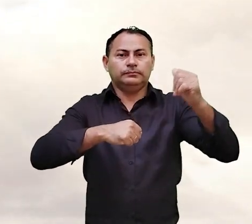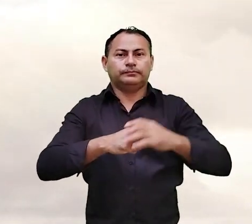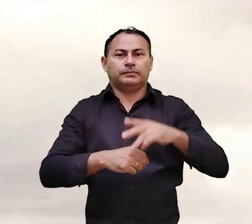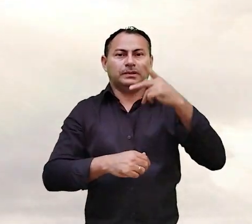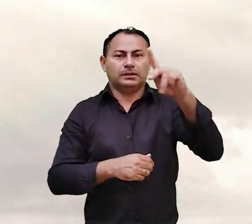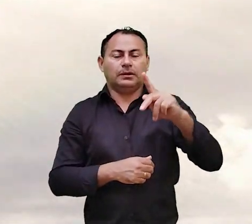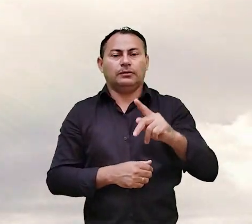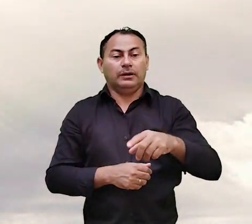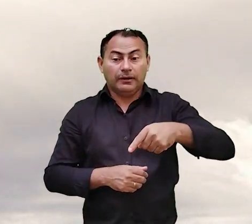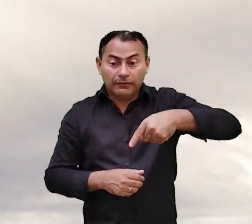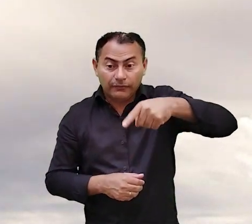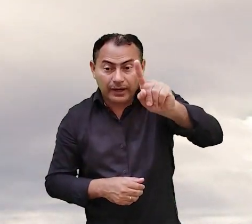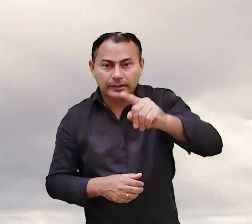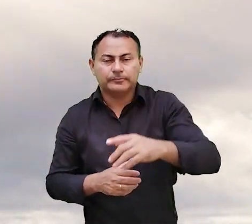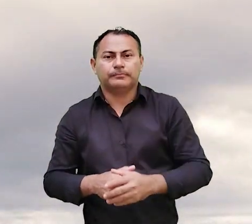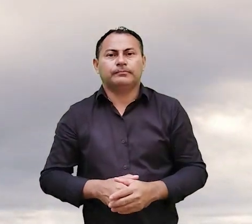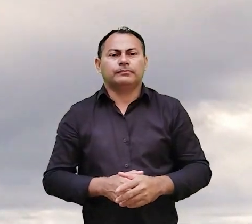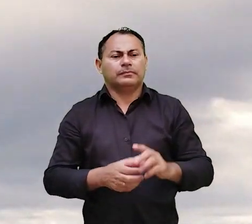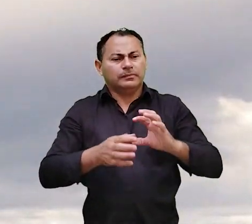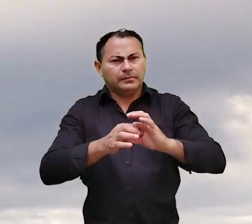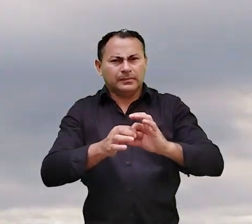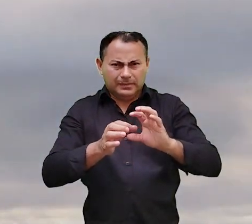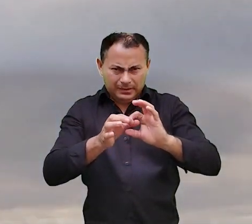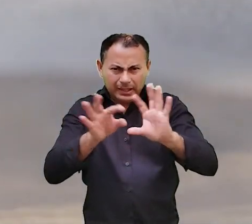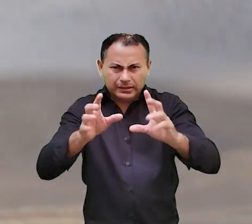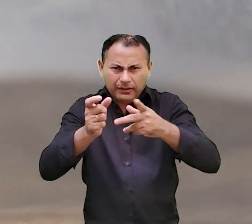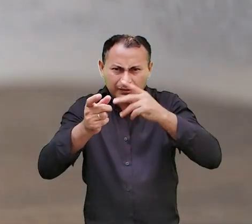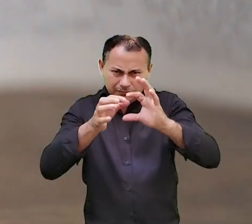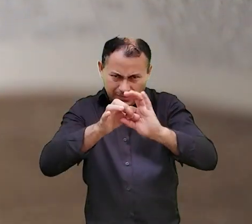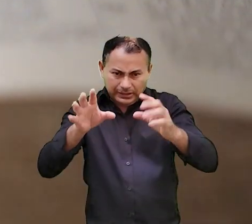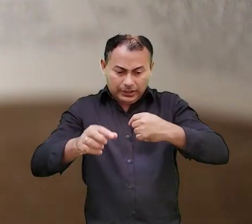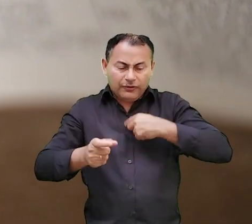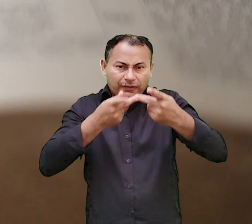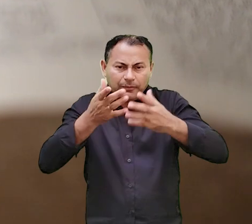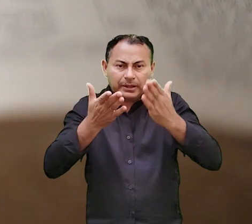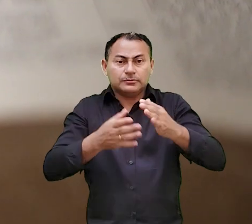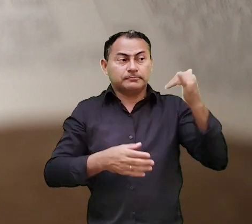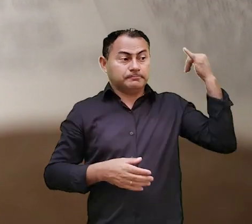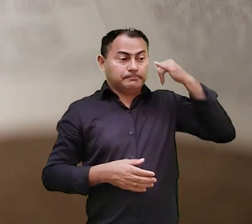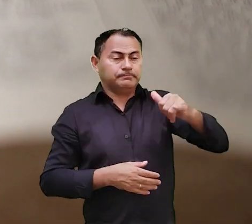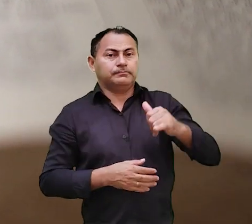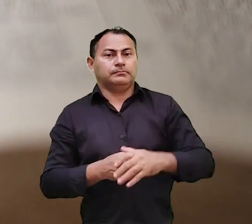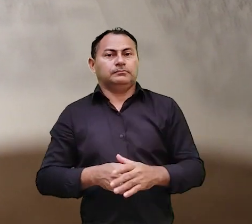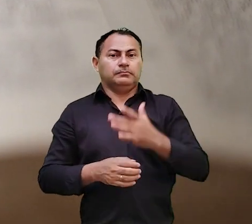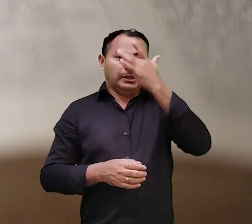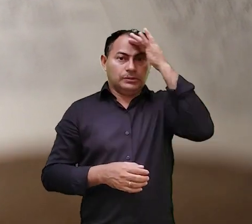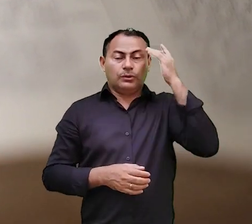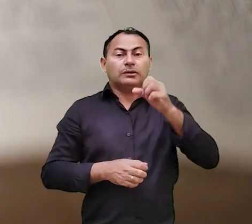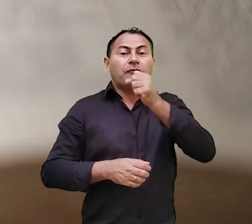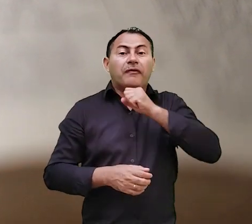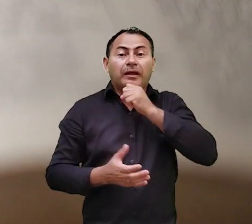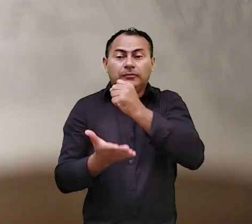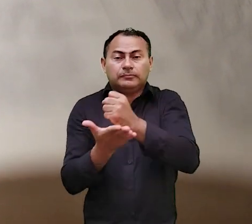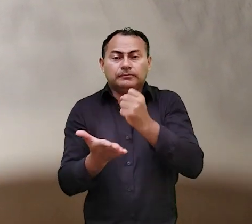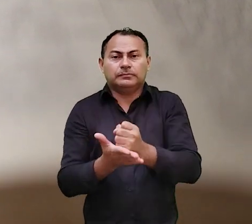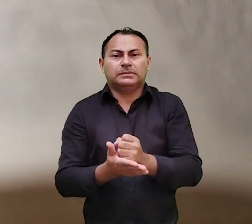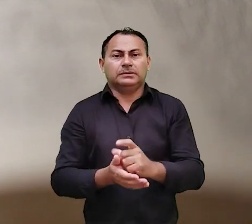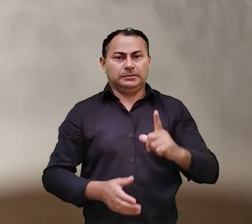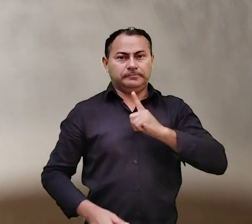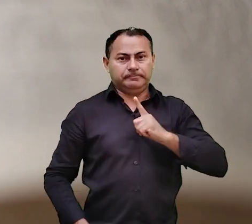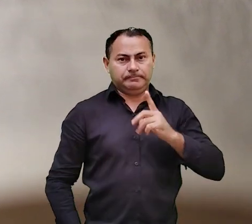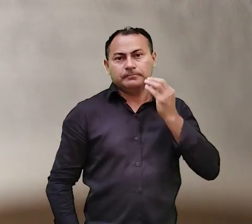Aquele foi o seu chamado e o seu ide. Deixe-me enfatizar mais uma vez que todos esses grandes profetas e homens de Deus no Velho